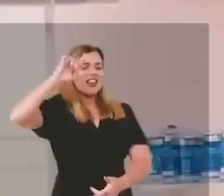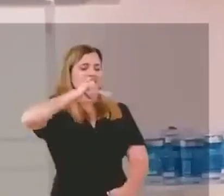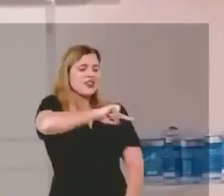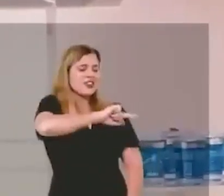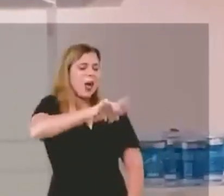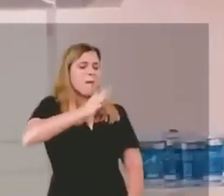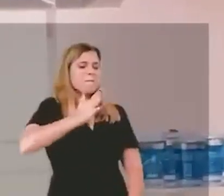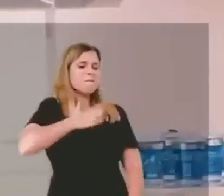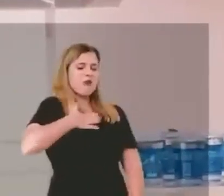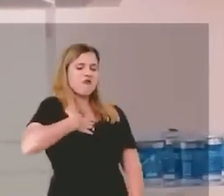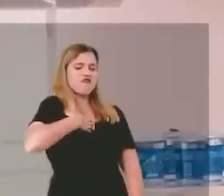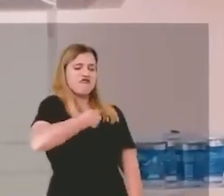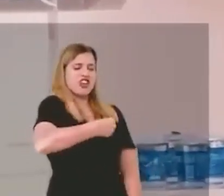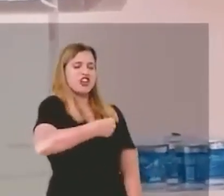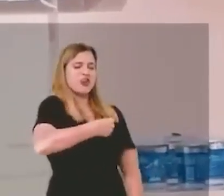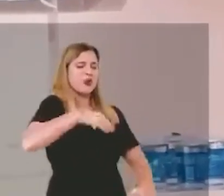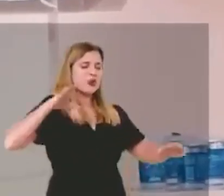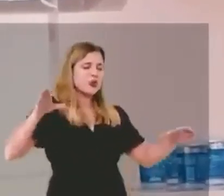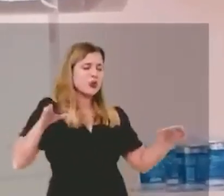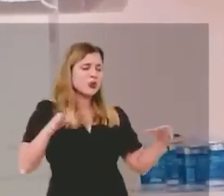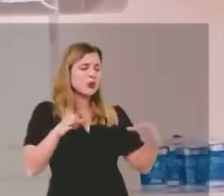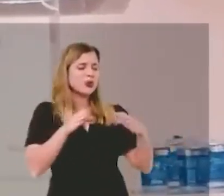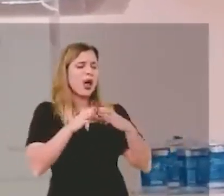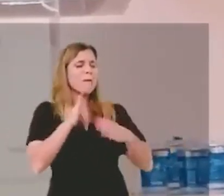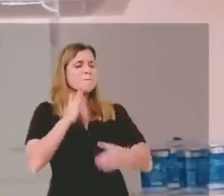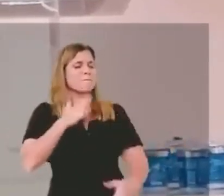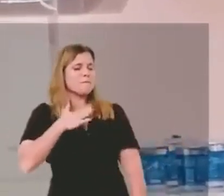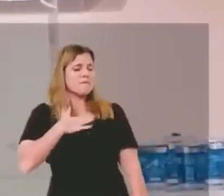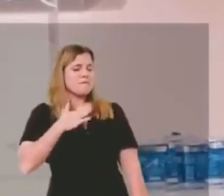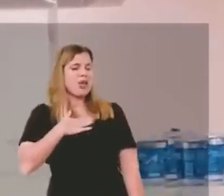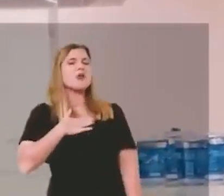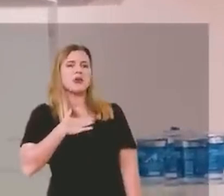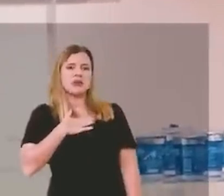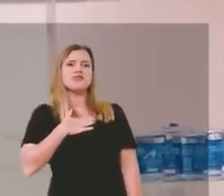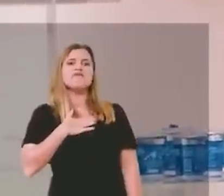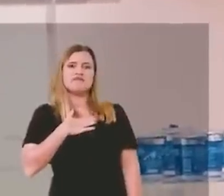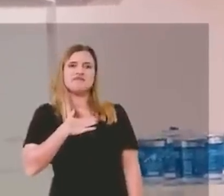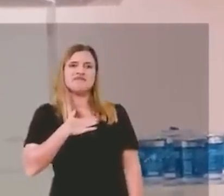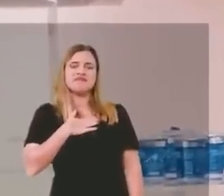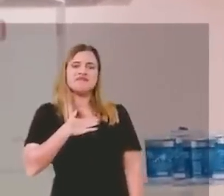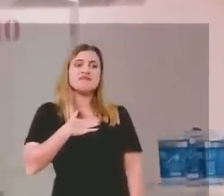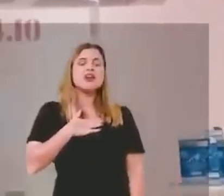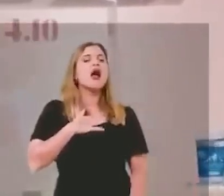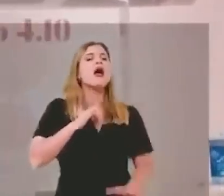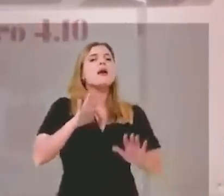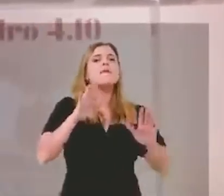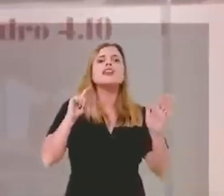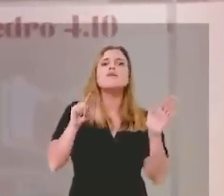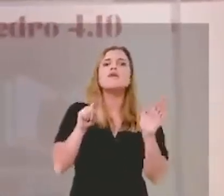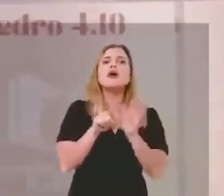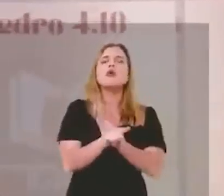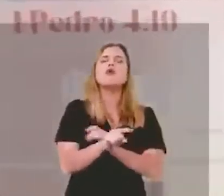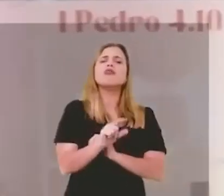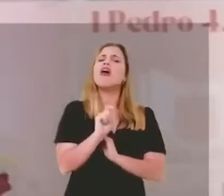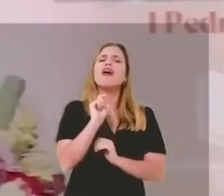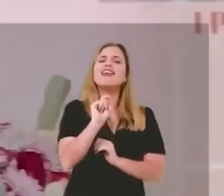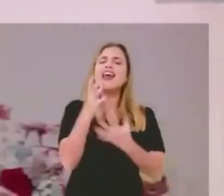feitos filhos de Deus. A saber, aos que creem no seu nome. A pergunta é: todos quantos, todos